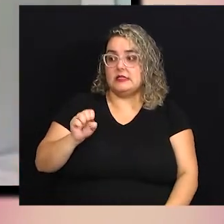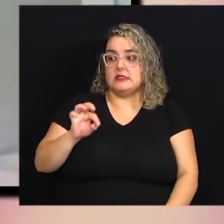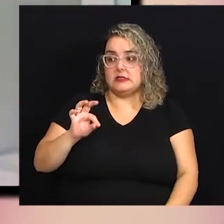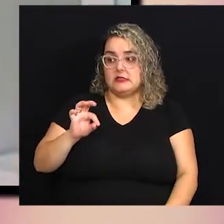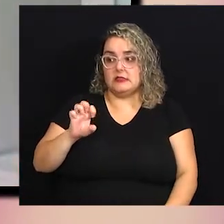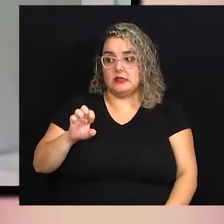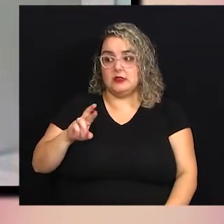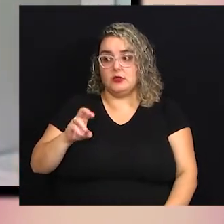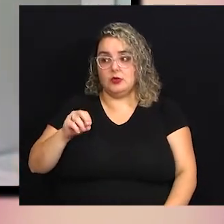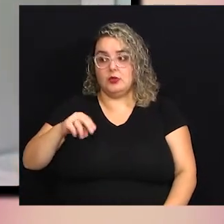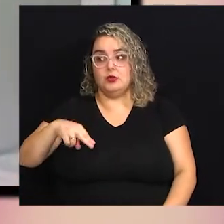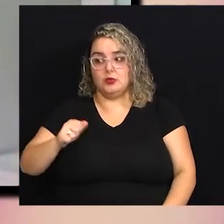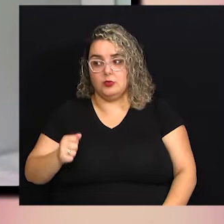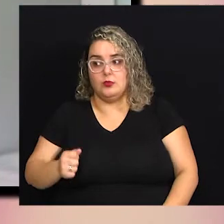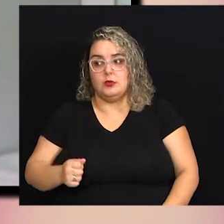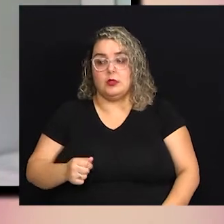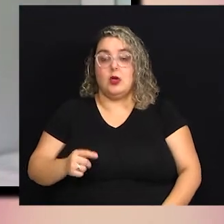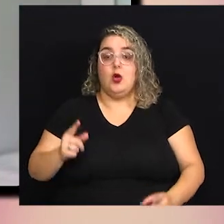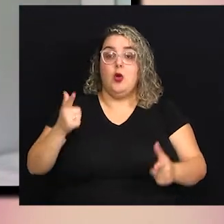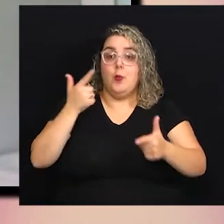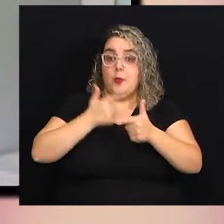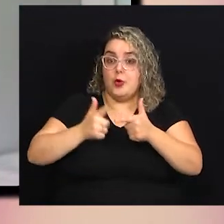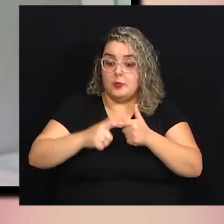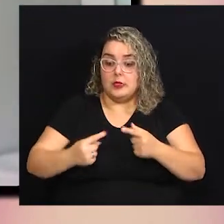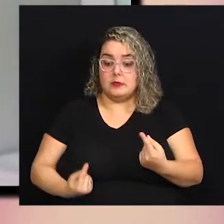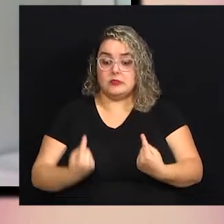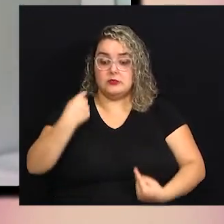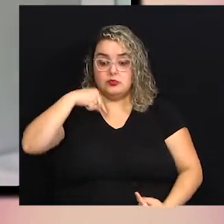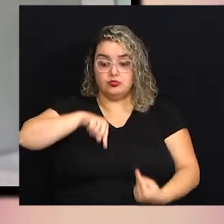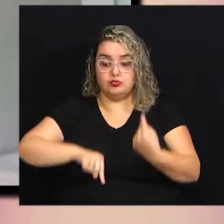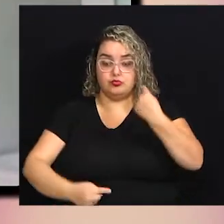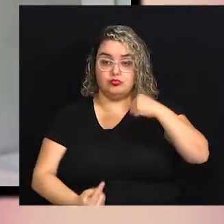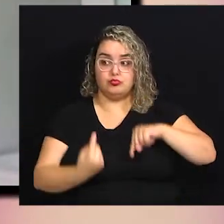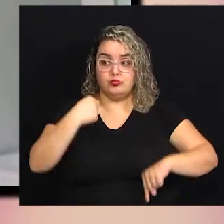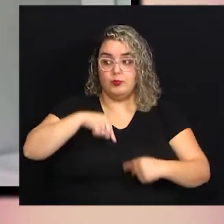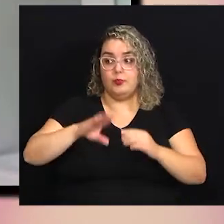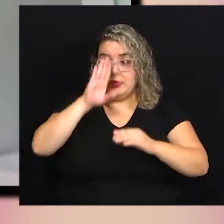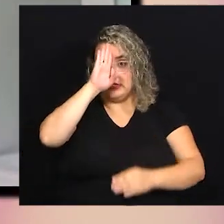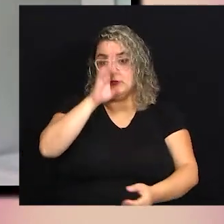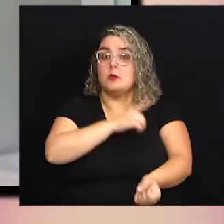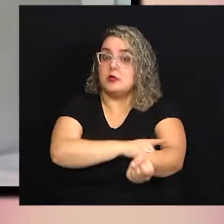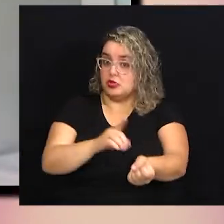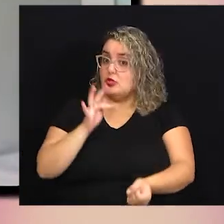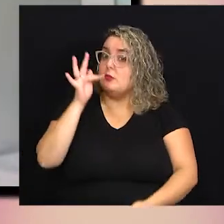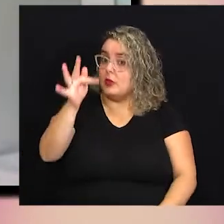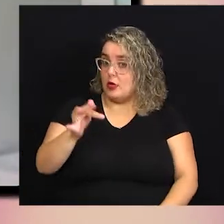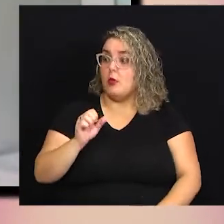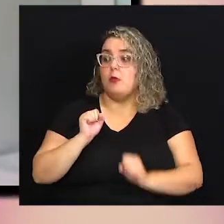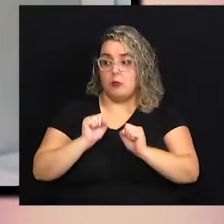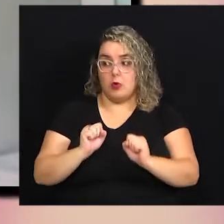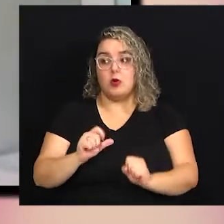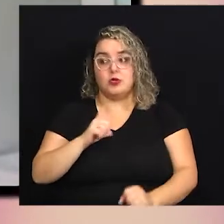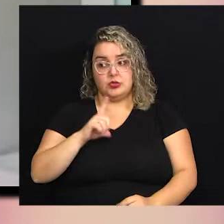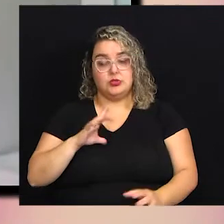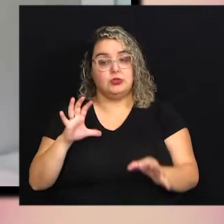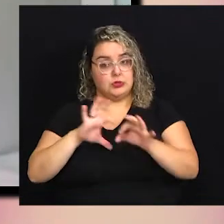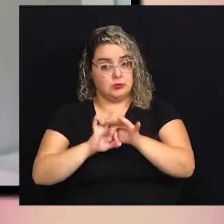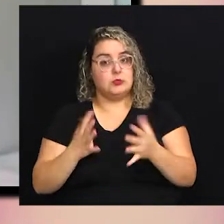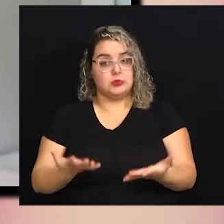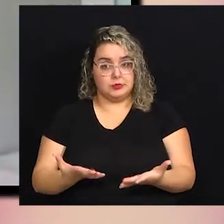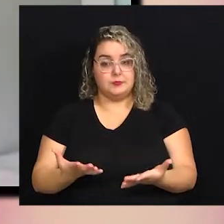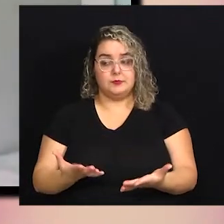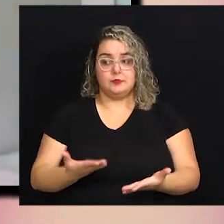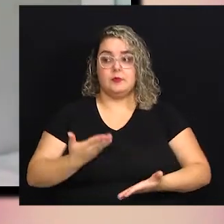mulheres está muito associado a complicações metabólicas, né, principalmente diabetes no futuro. Existe essa associação.